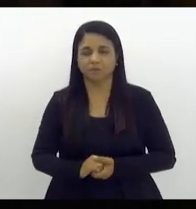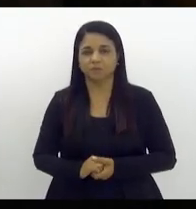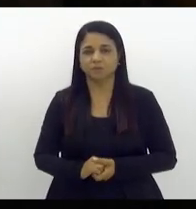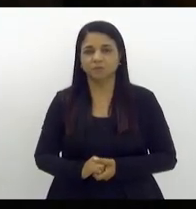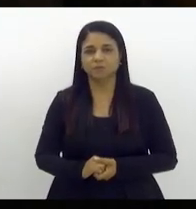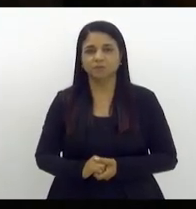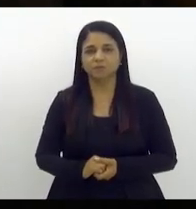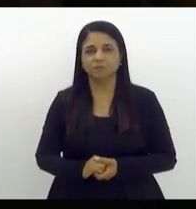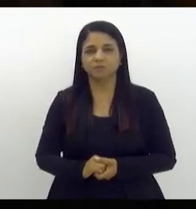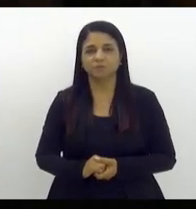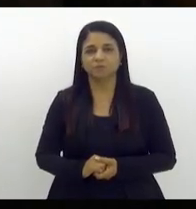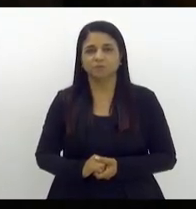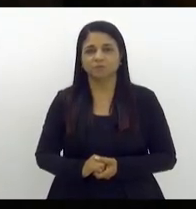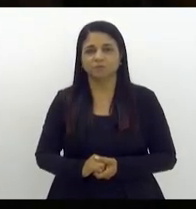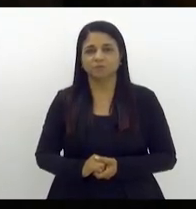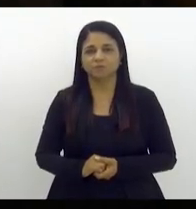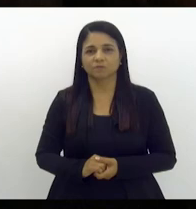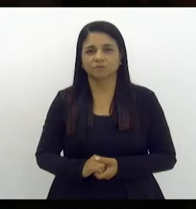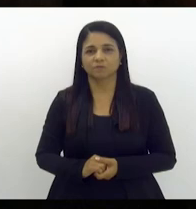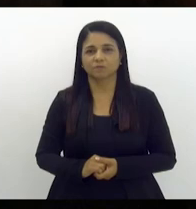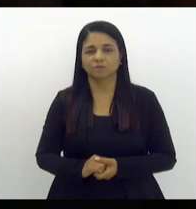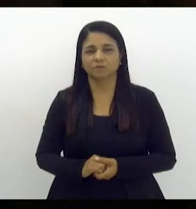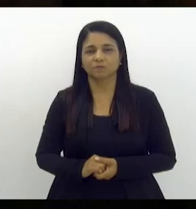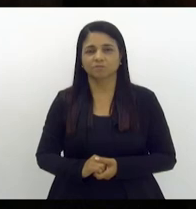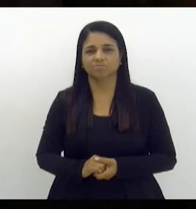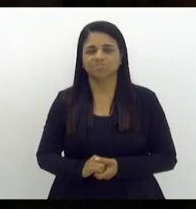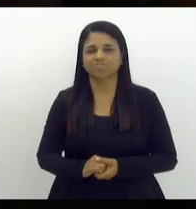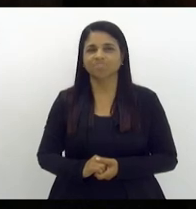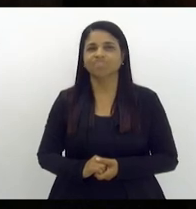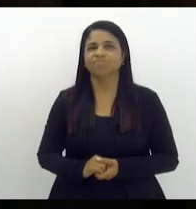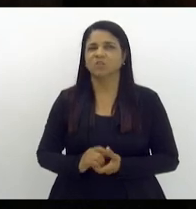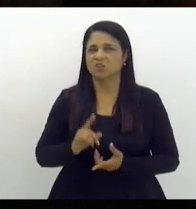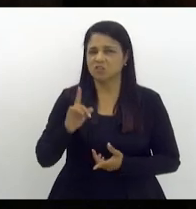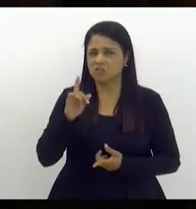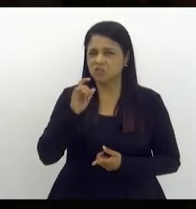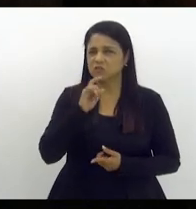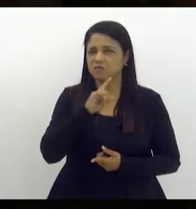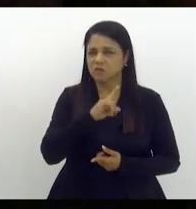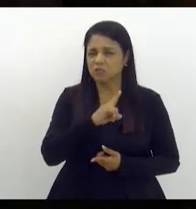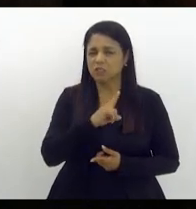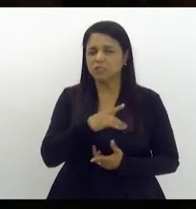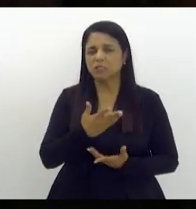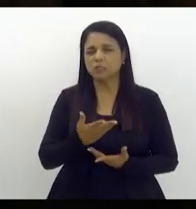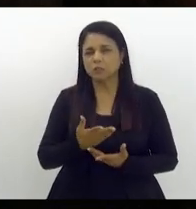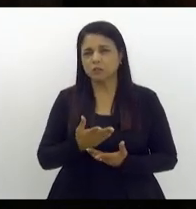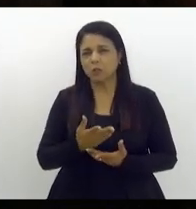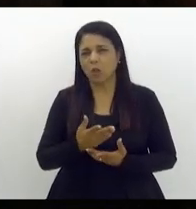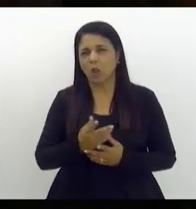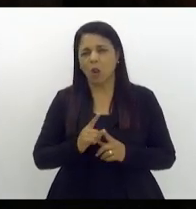E estamos ainda muito longe de nos aproximar